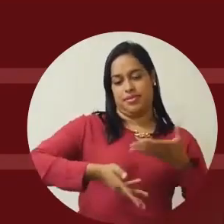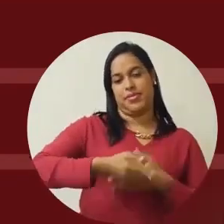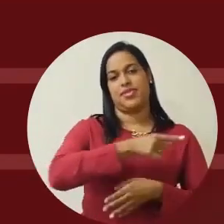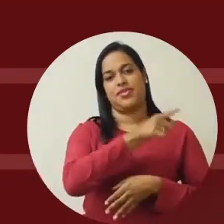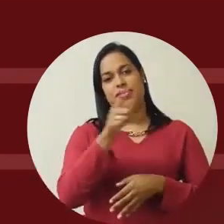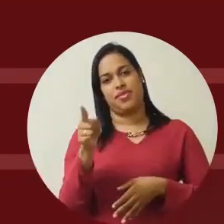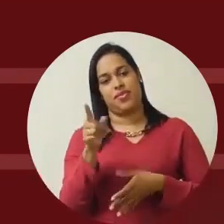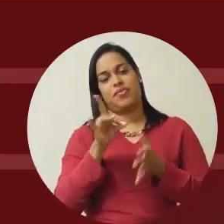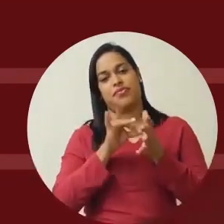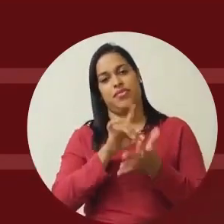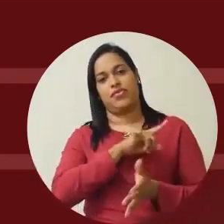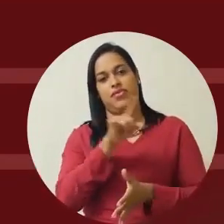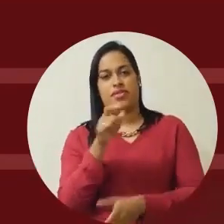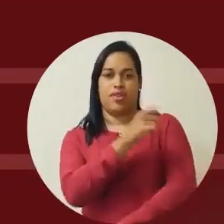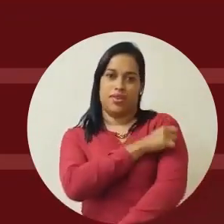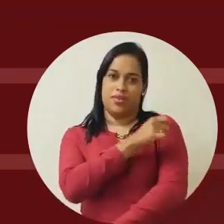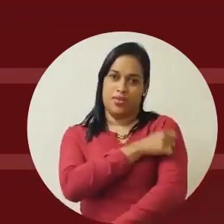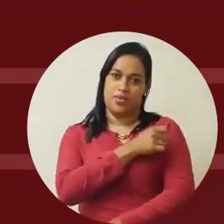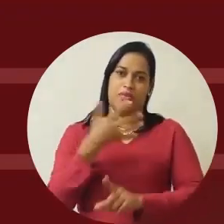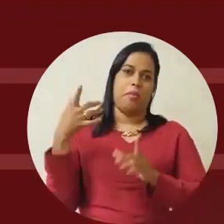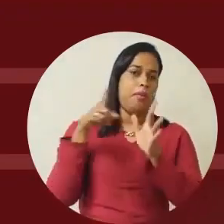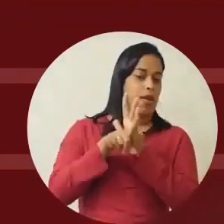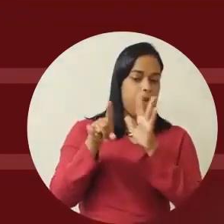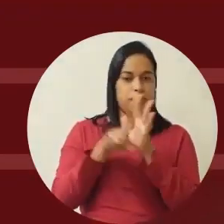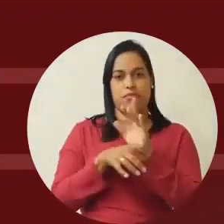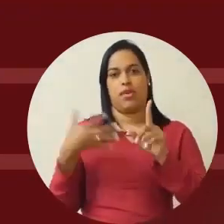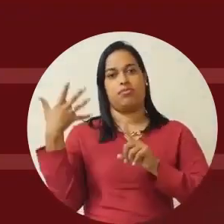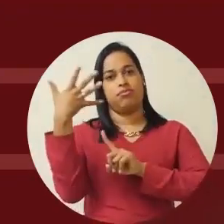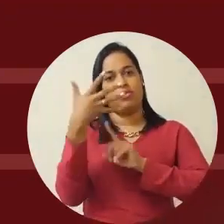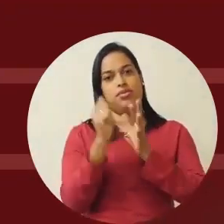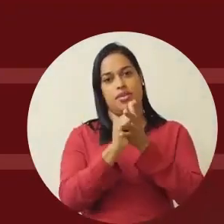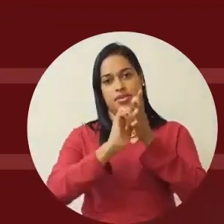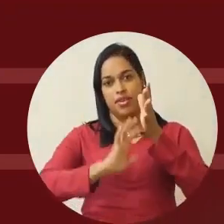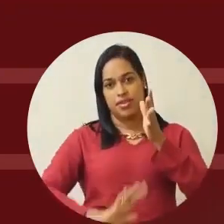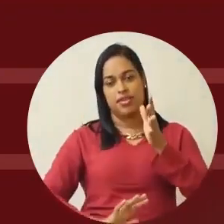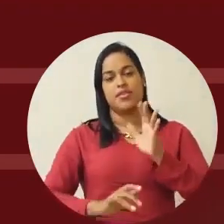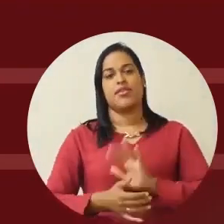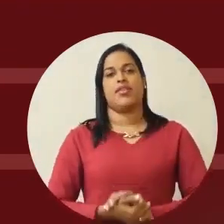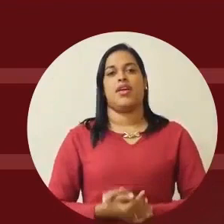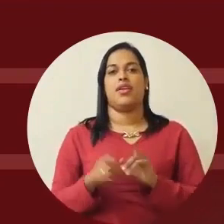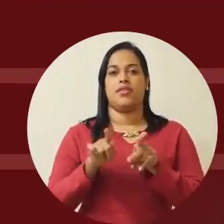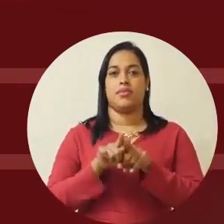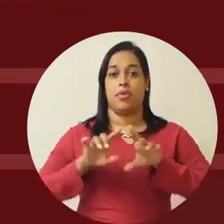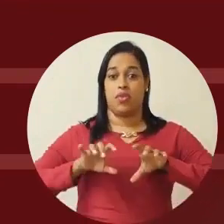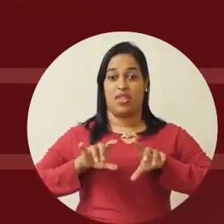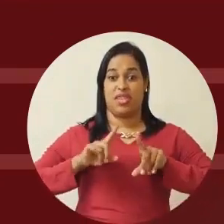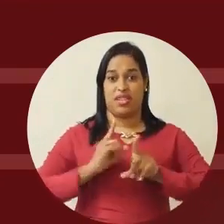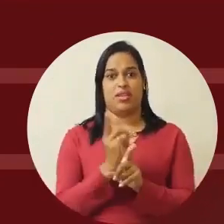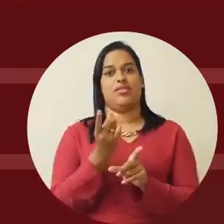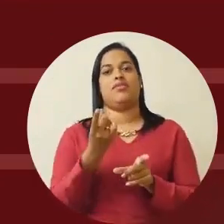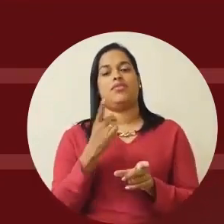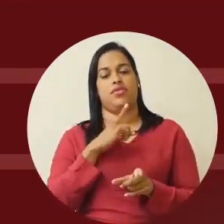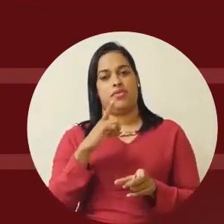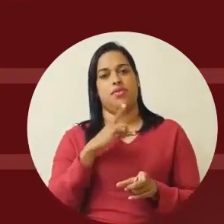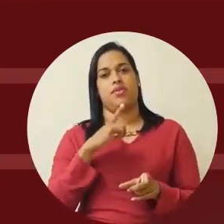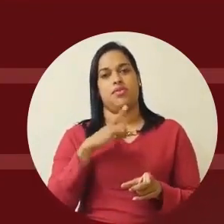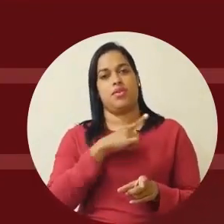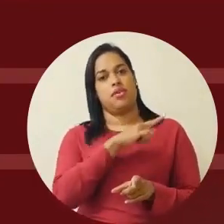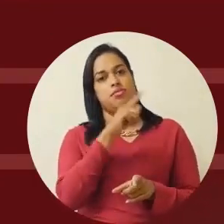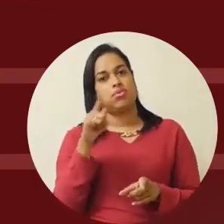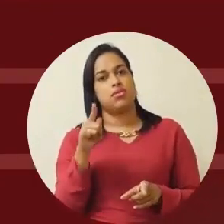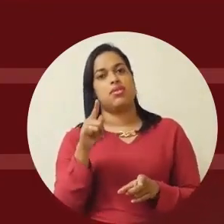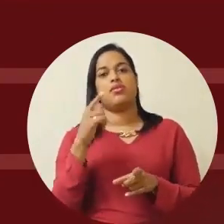participação efetiva de todos, através dos chats, através das atividades, através dos desafios que chegarão nos